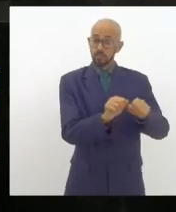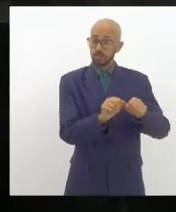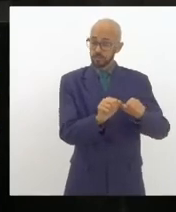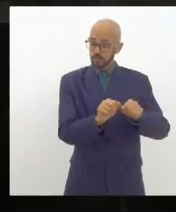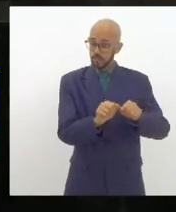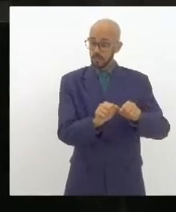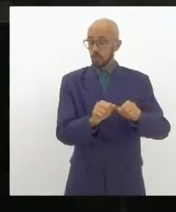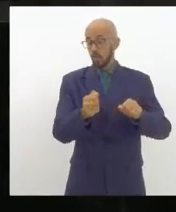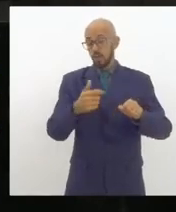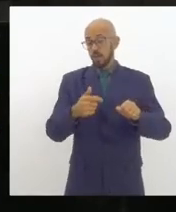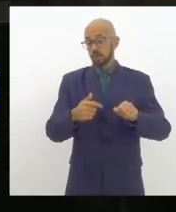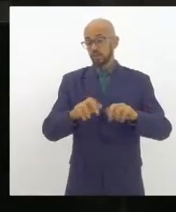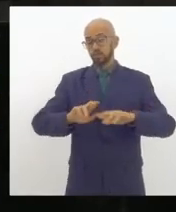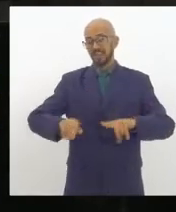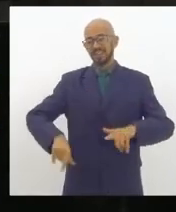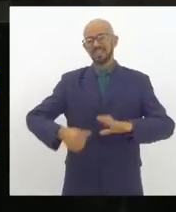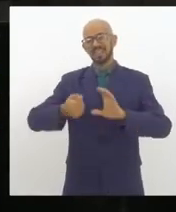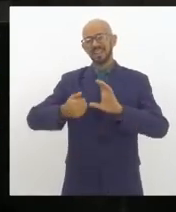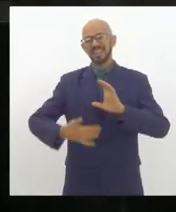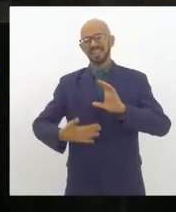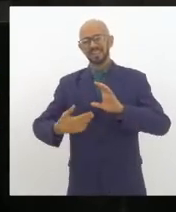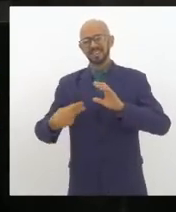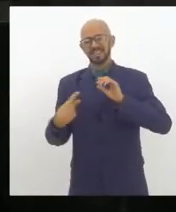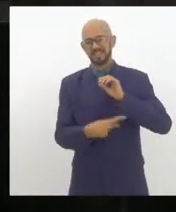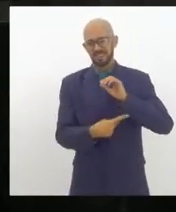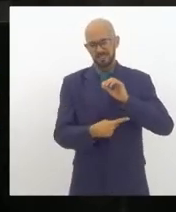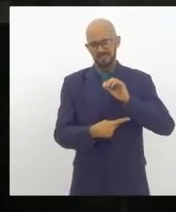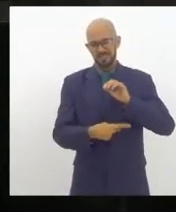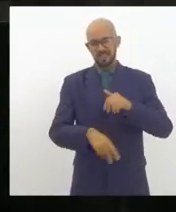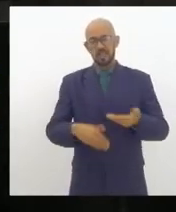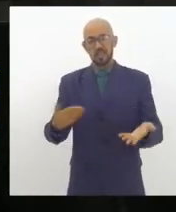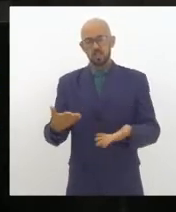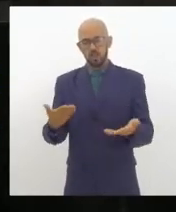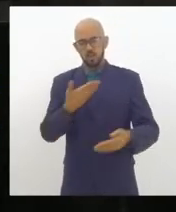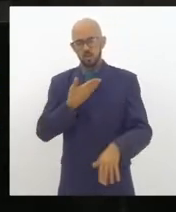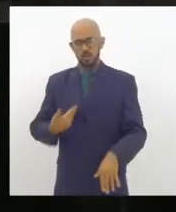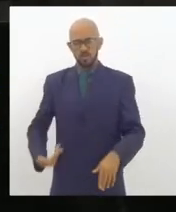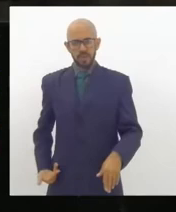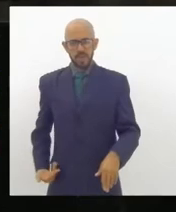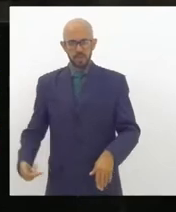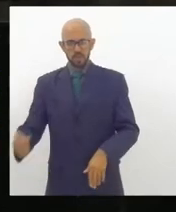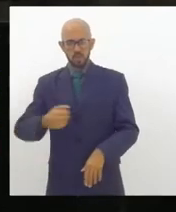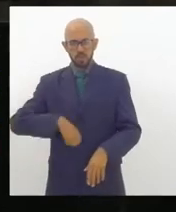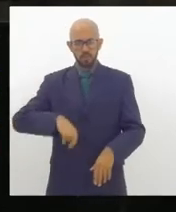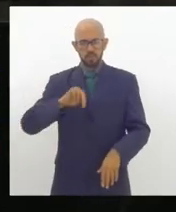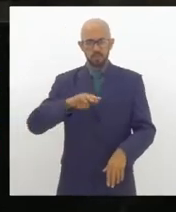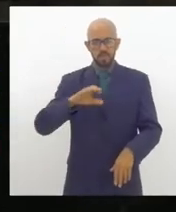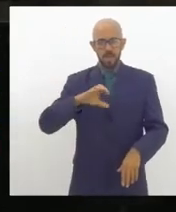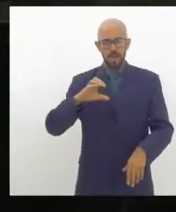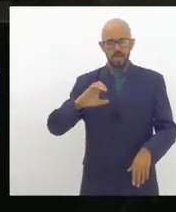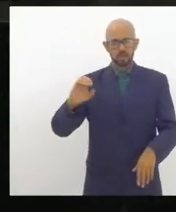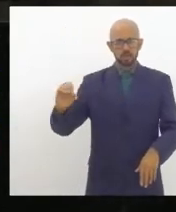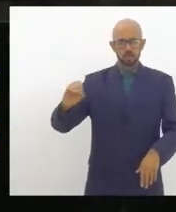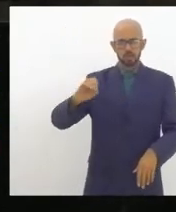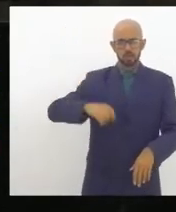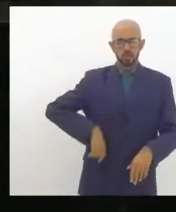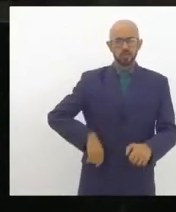atribuições. Aí o governador, em março deste ano, editou esse decreto